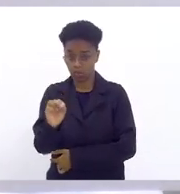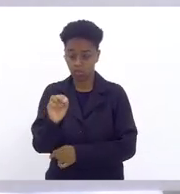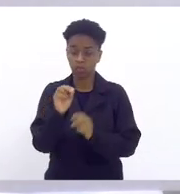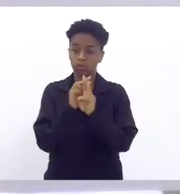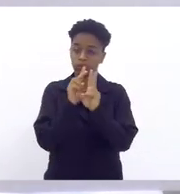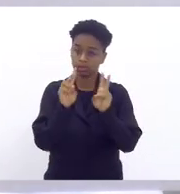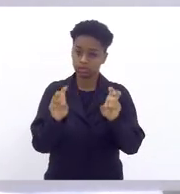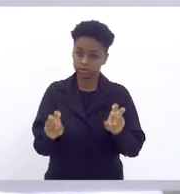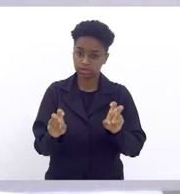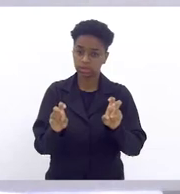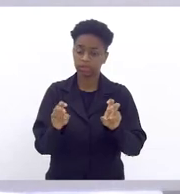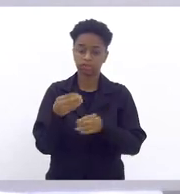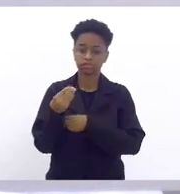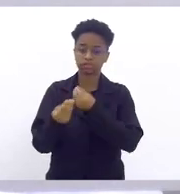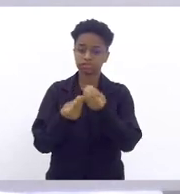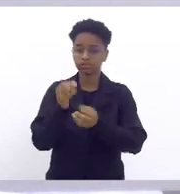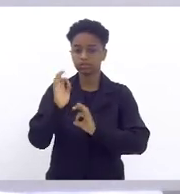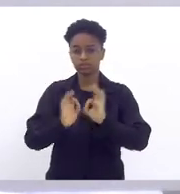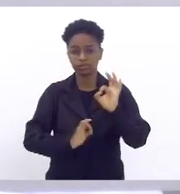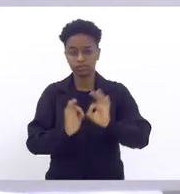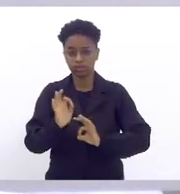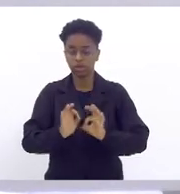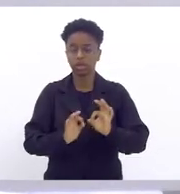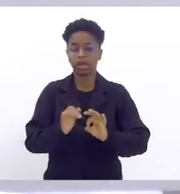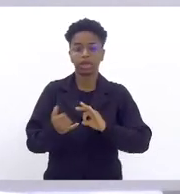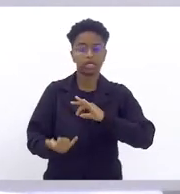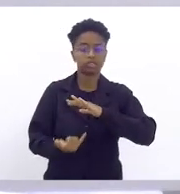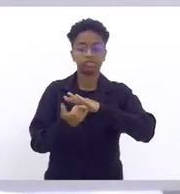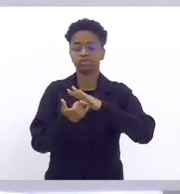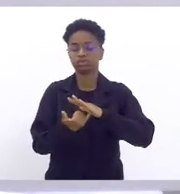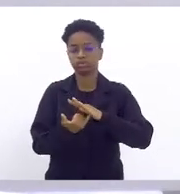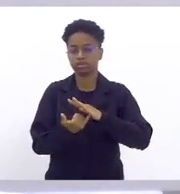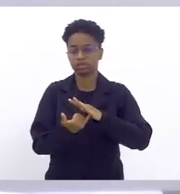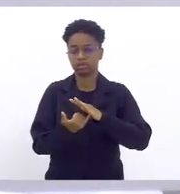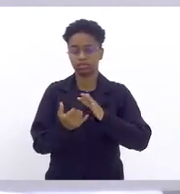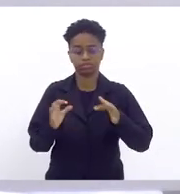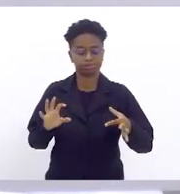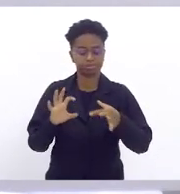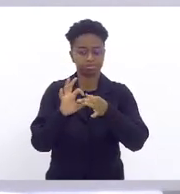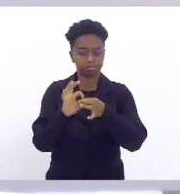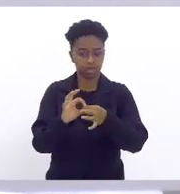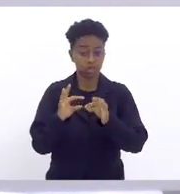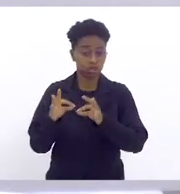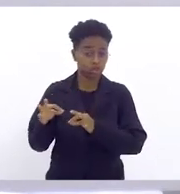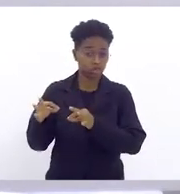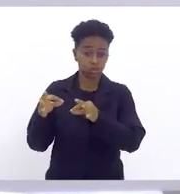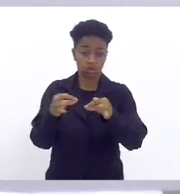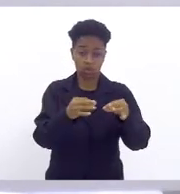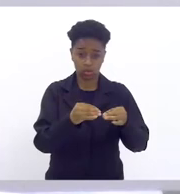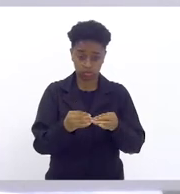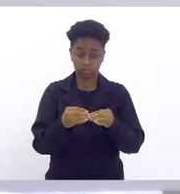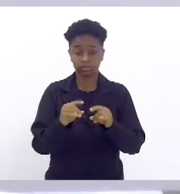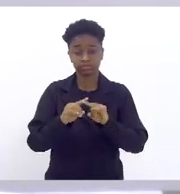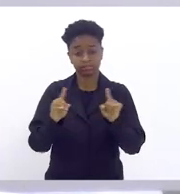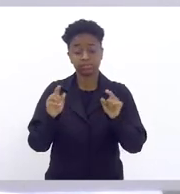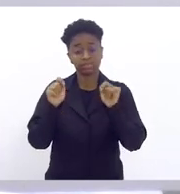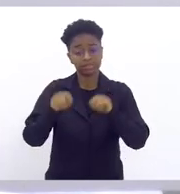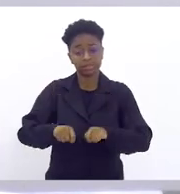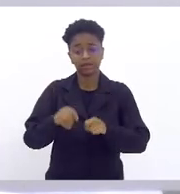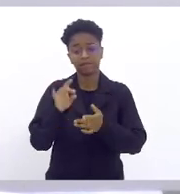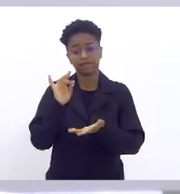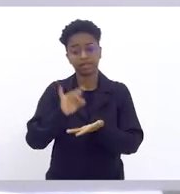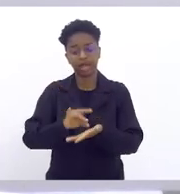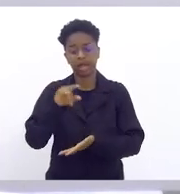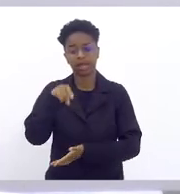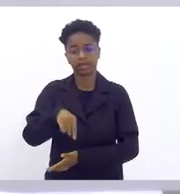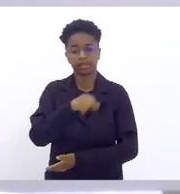questão não é de da construção de organismo institucional Unindo a todos para que de fato o estado